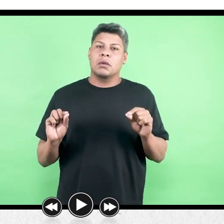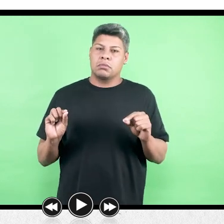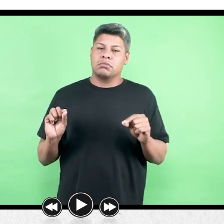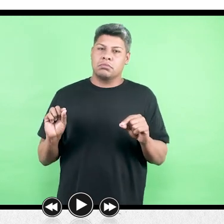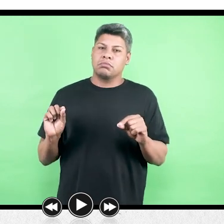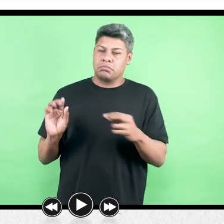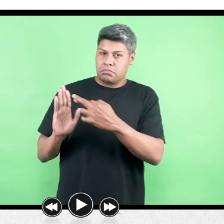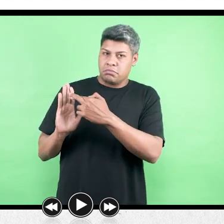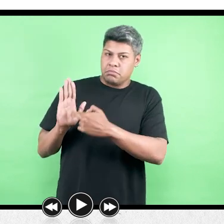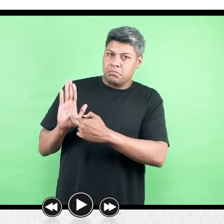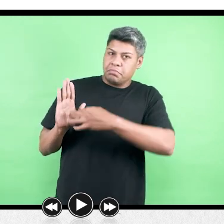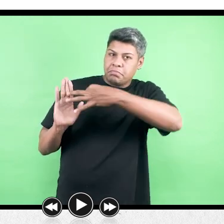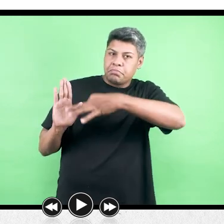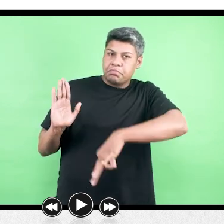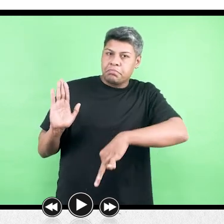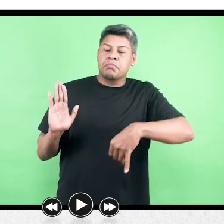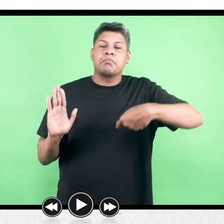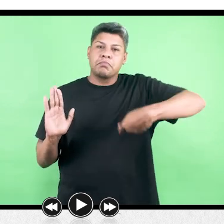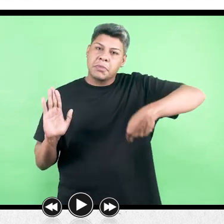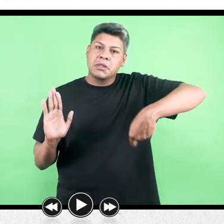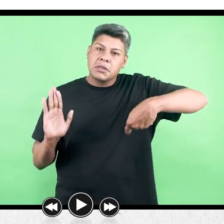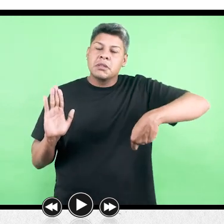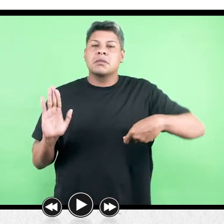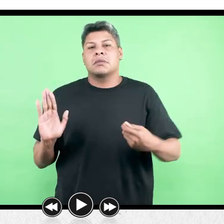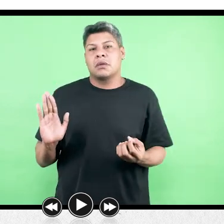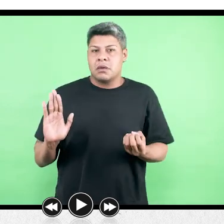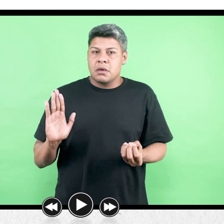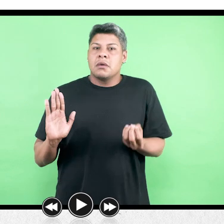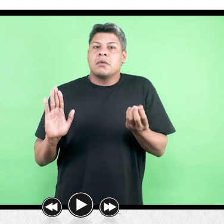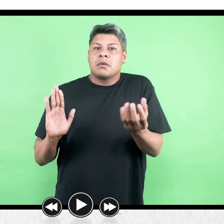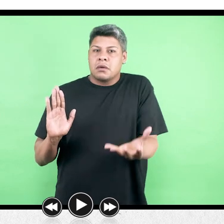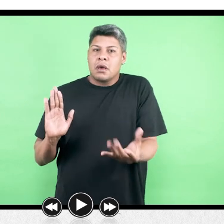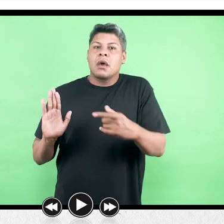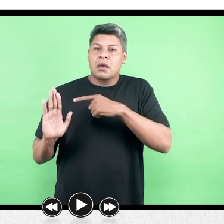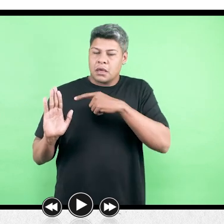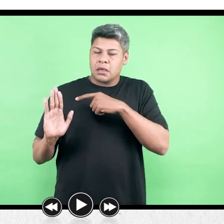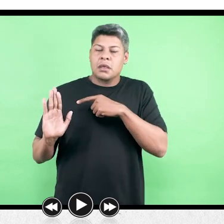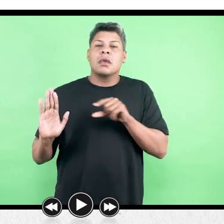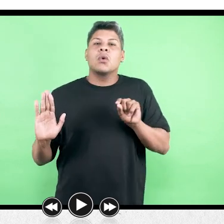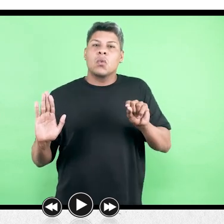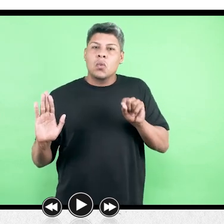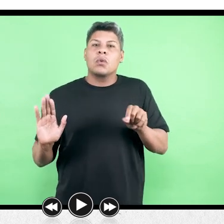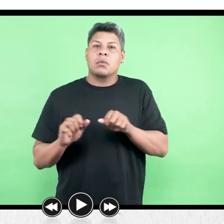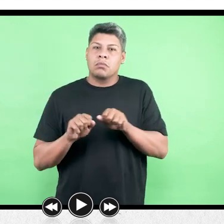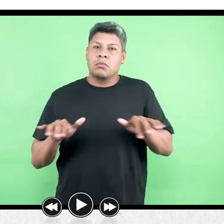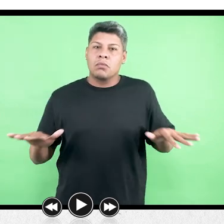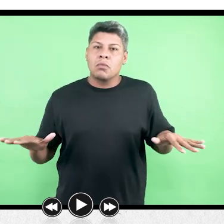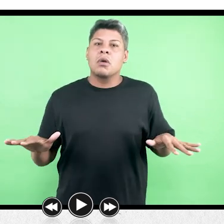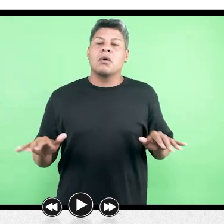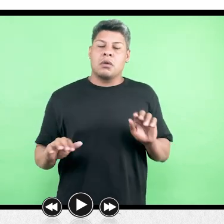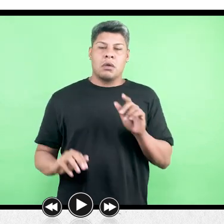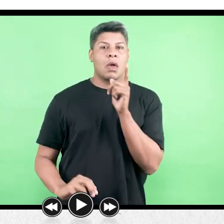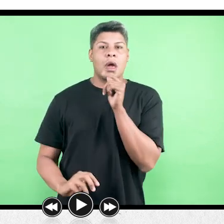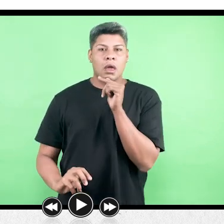legais, né, e sejam autodepurados, por sua vez. Então, há uma disposição, predisposição e lançamento em corpos hídricos,